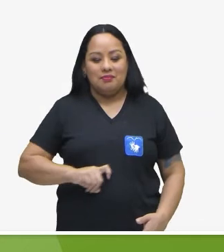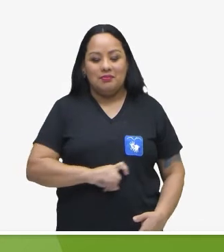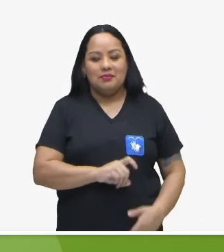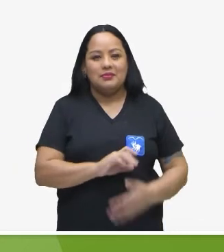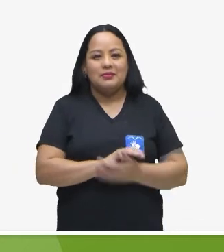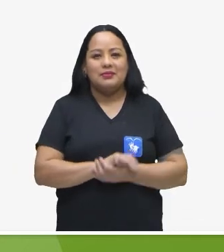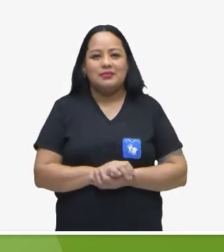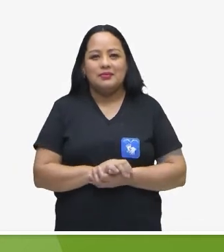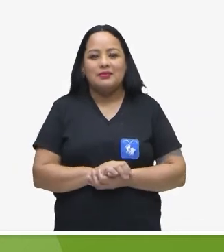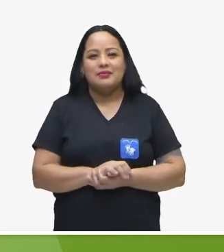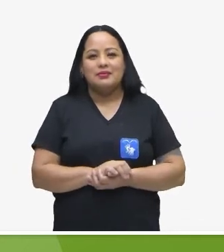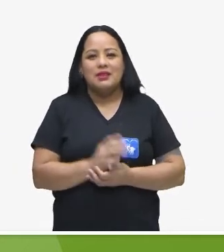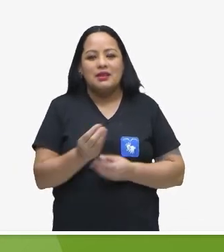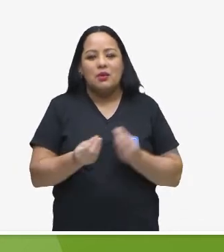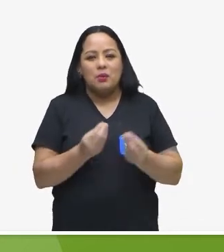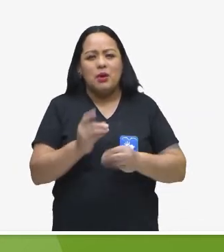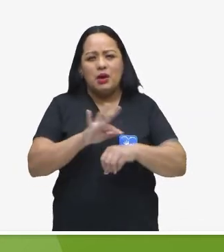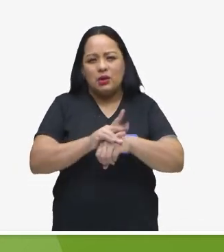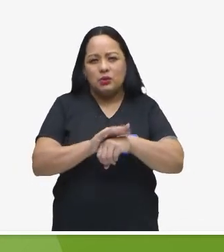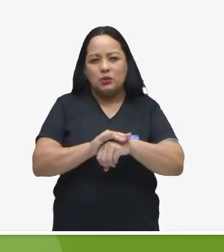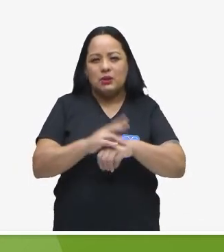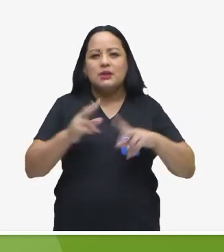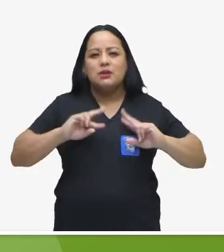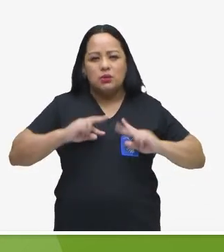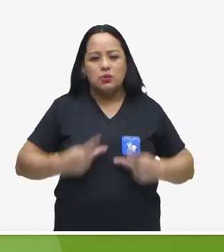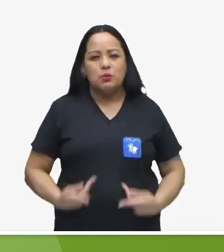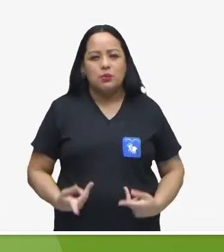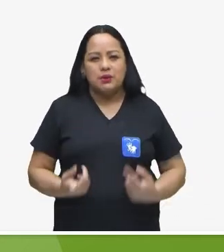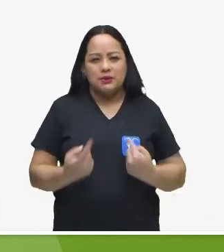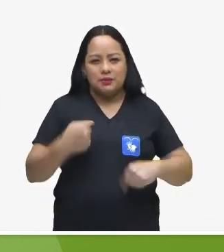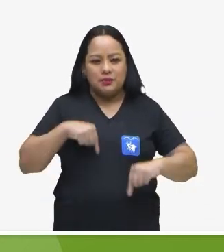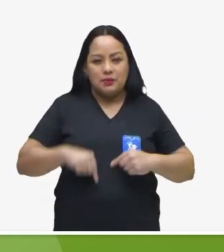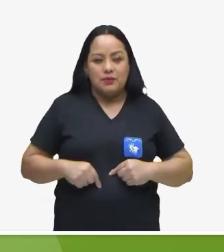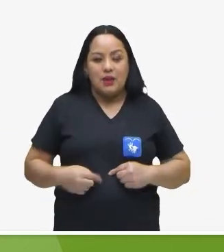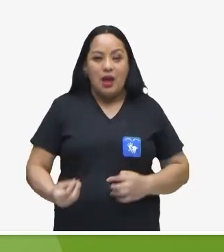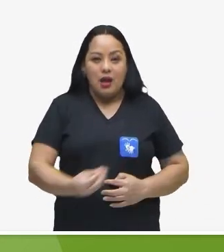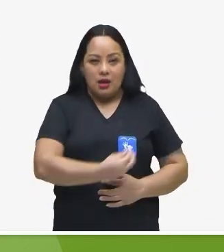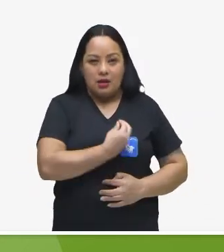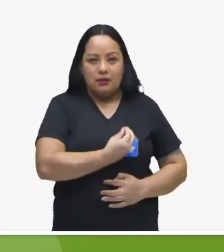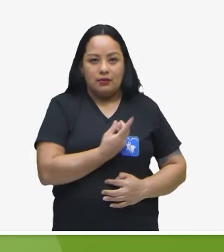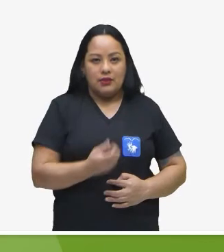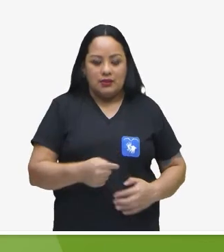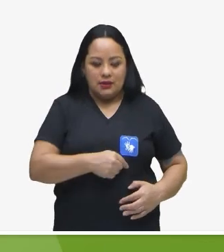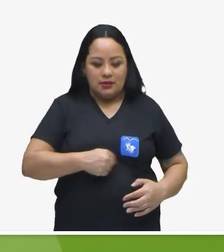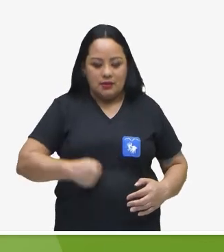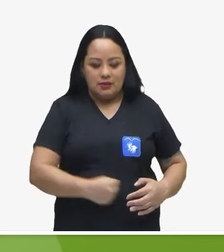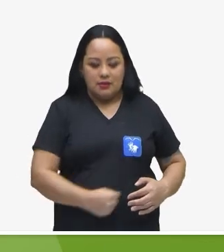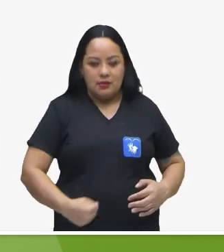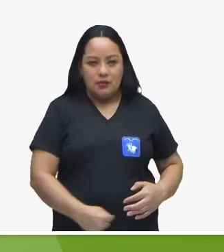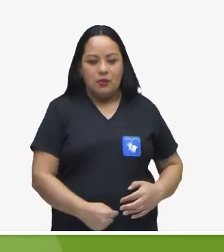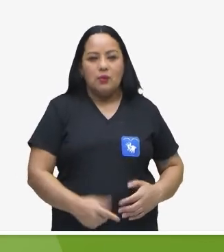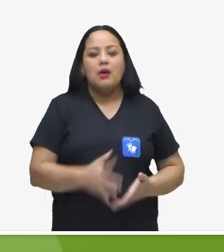a giardíase no ser humano, né? Então, ela vive lá no intestino humano, quando a pessoa está